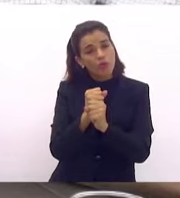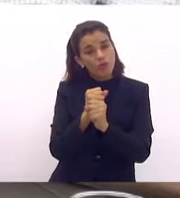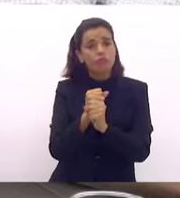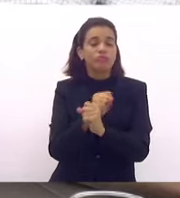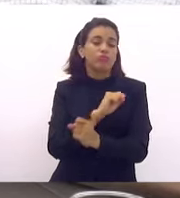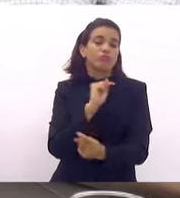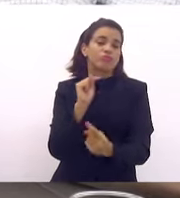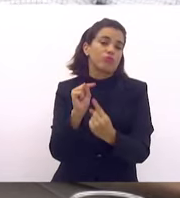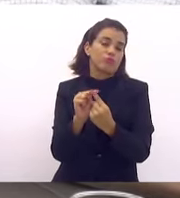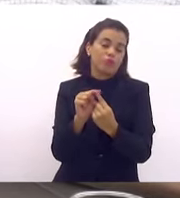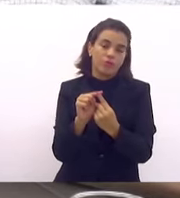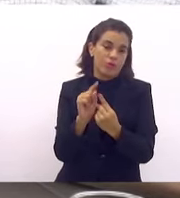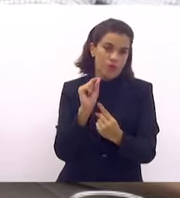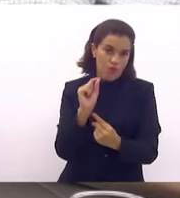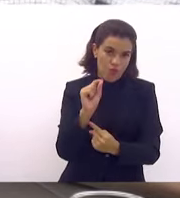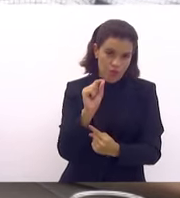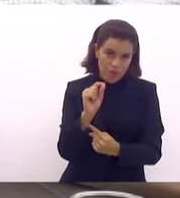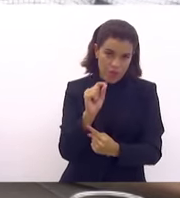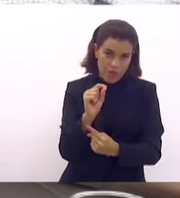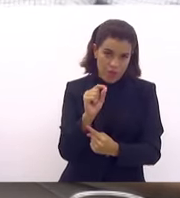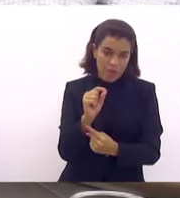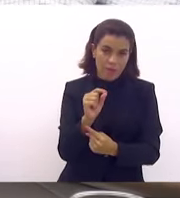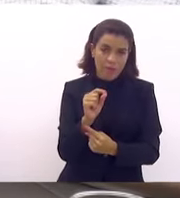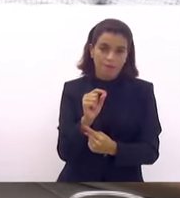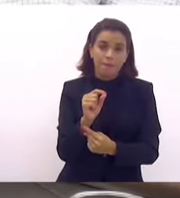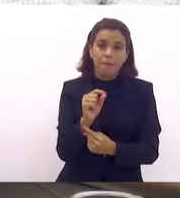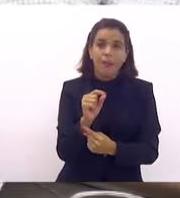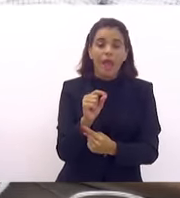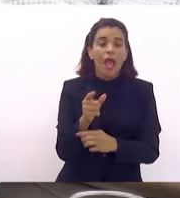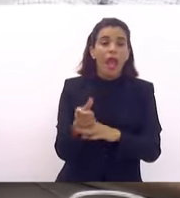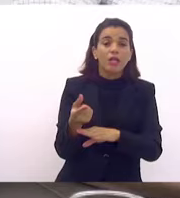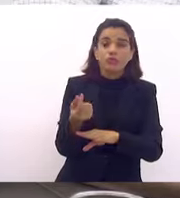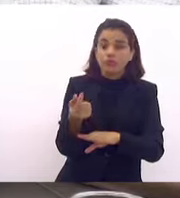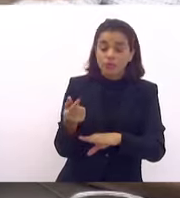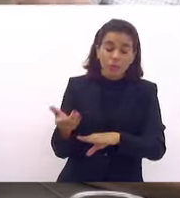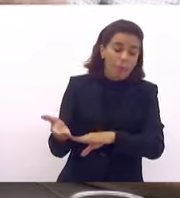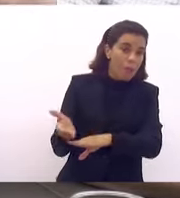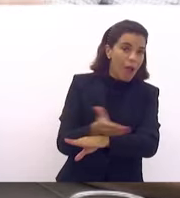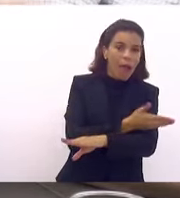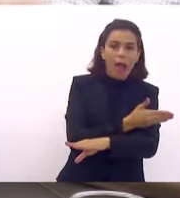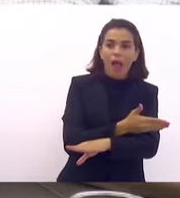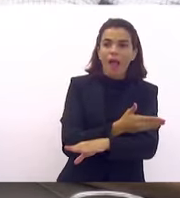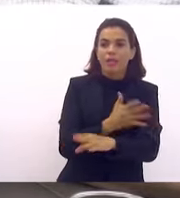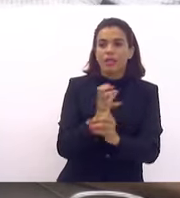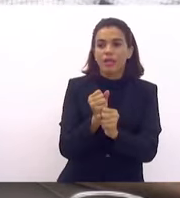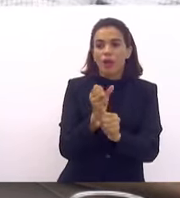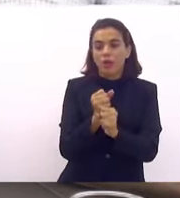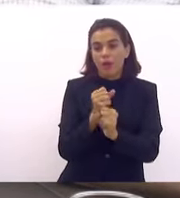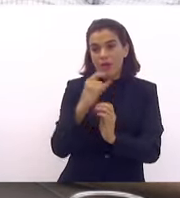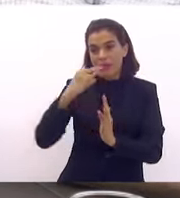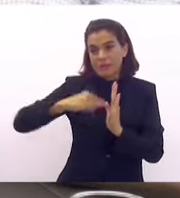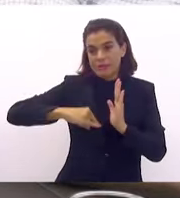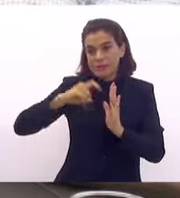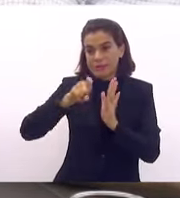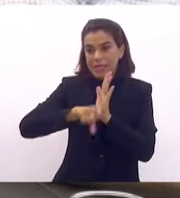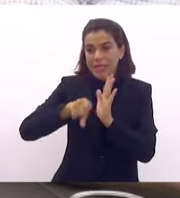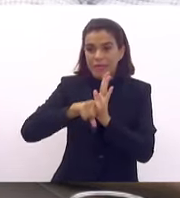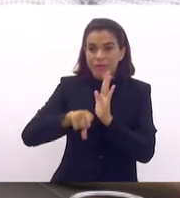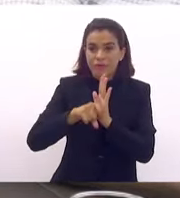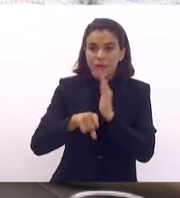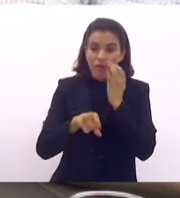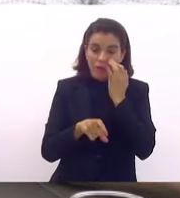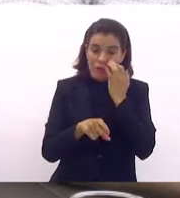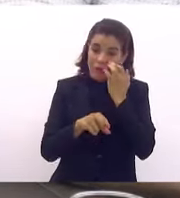não beneficiar a concessionária, ela tinha que antecipar seus prazos e recalcular a tarifa. Não é